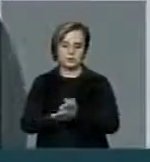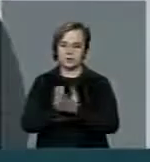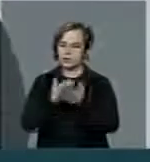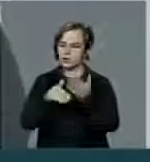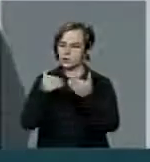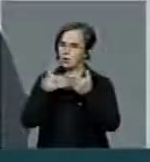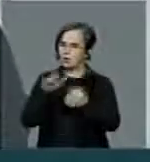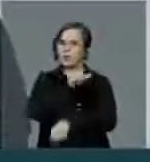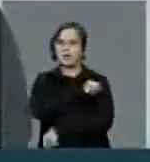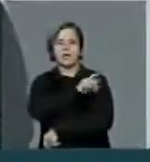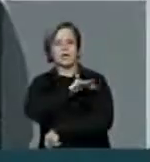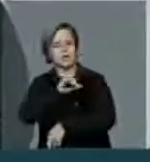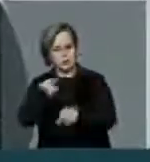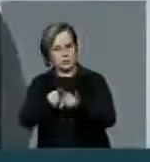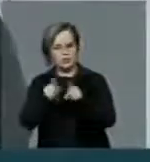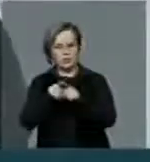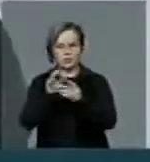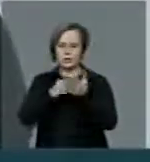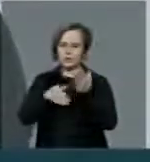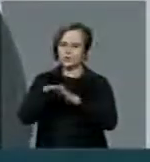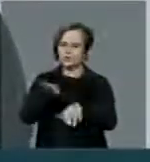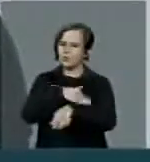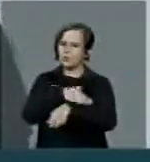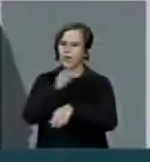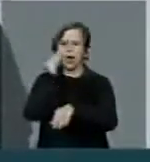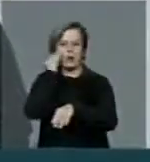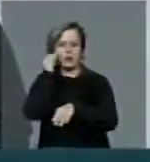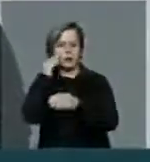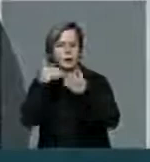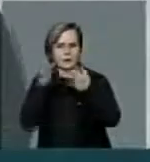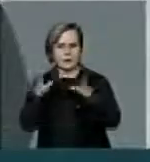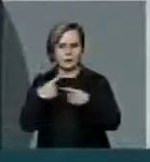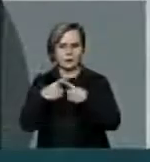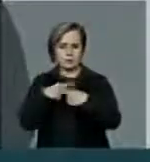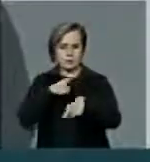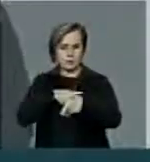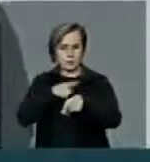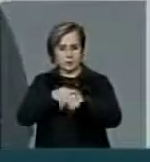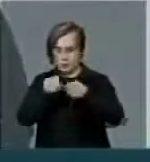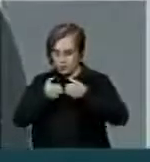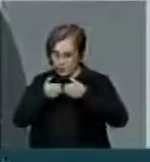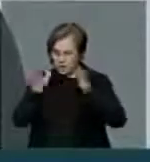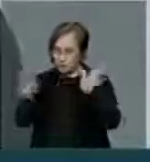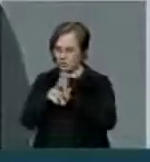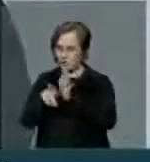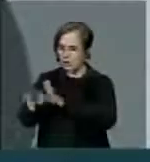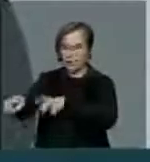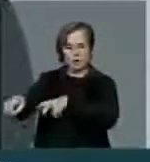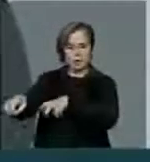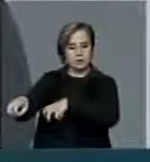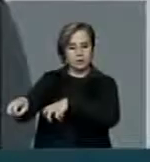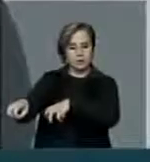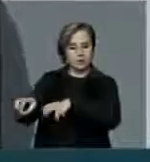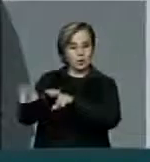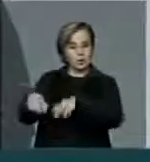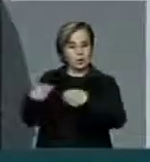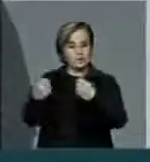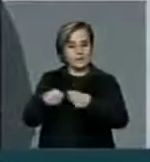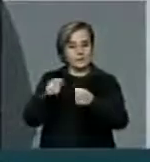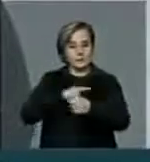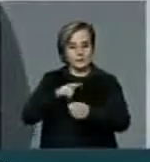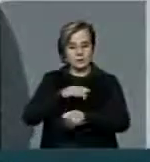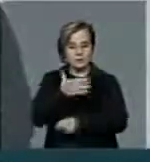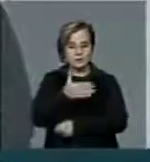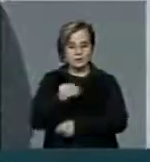Rio de Janeiro também está testando. Todo mundo está na rua. Por quê? Porque na hora que for colocar para o agricultor, ele tem que ter 100%